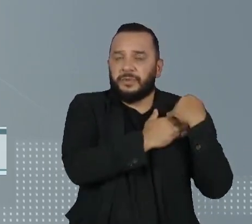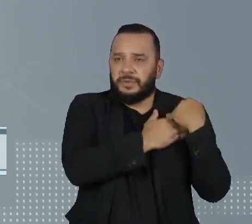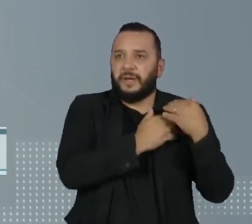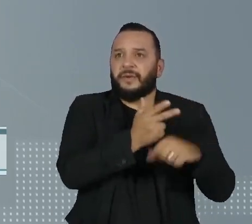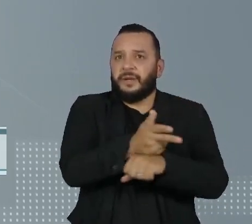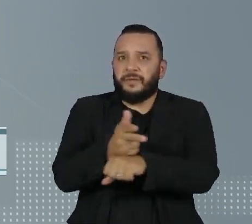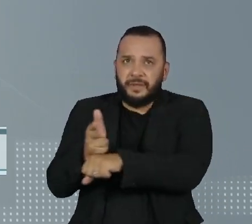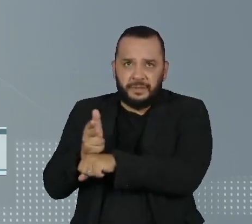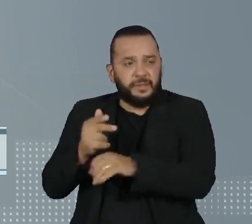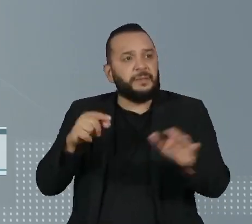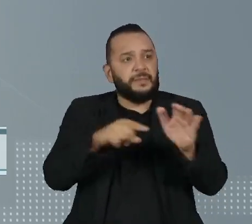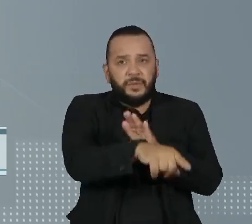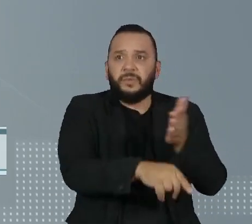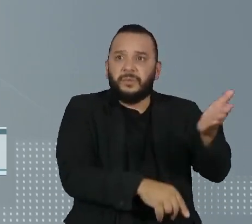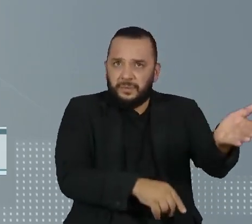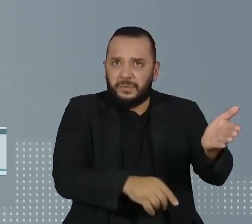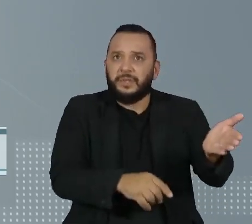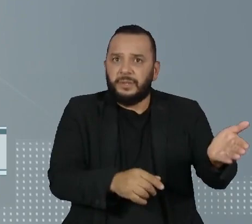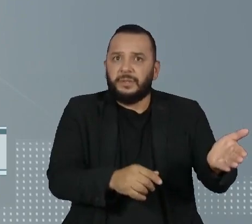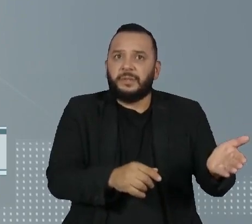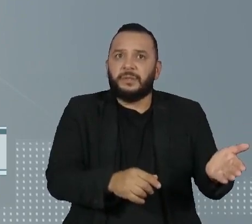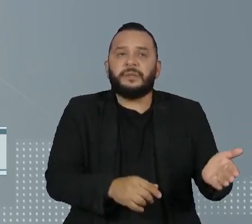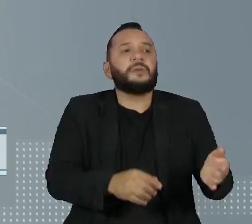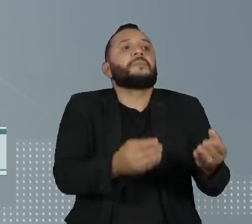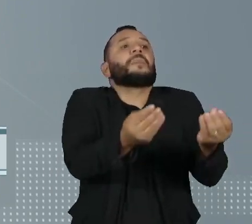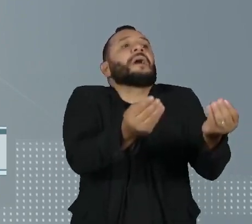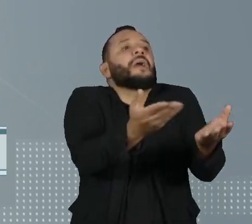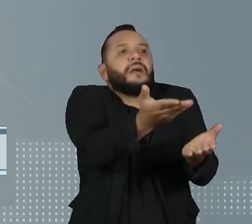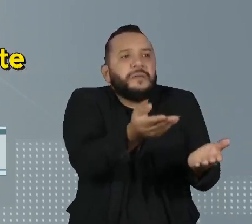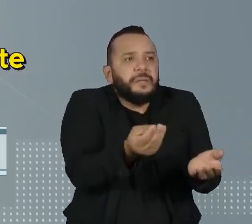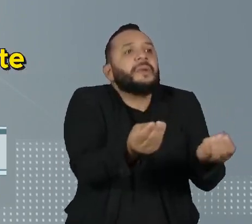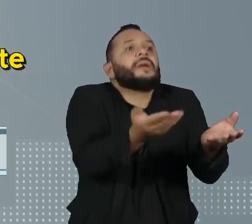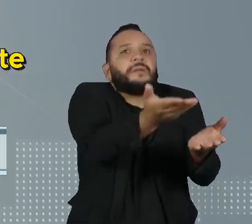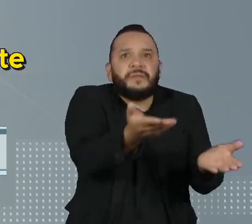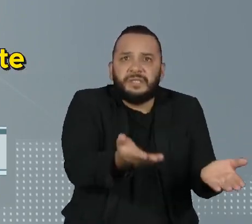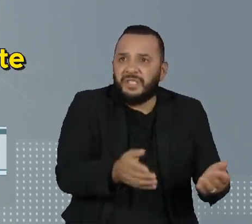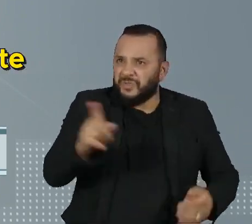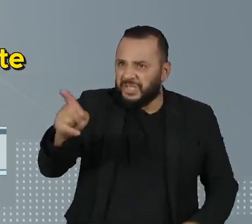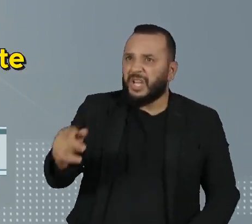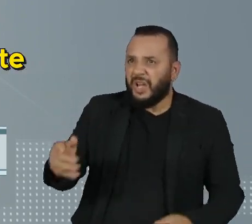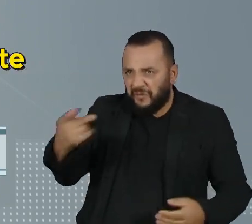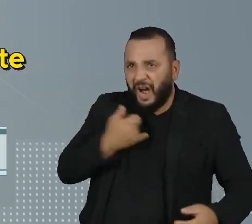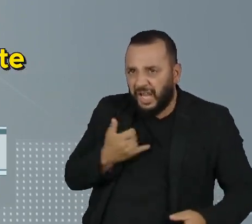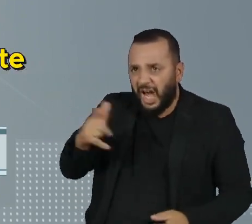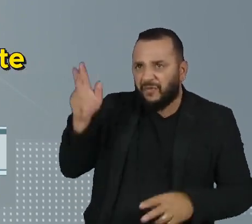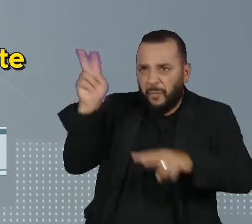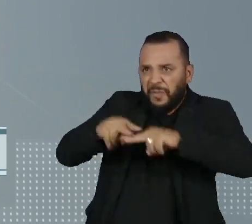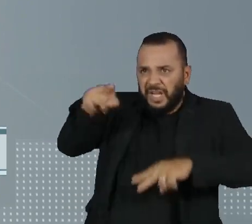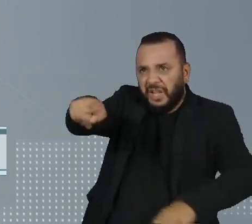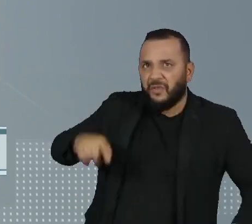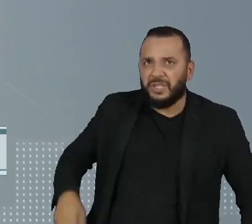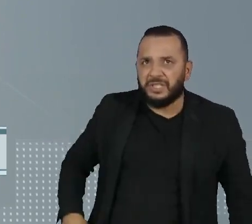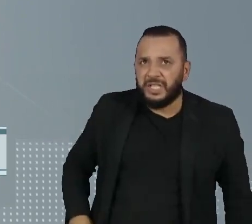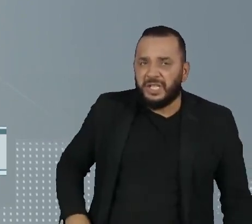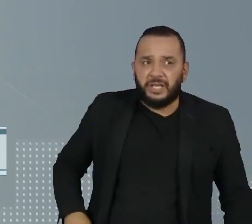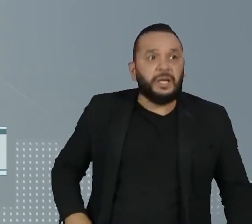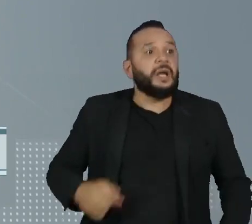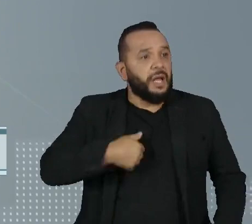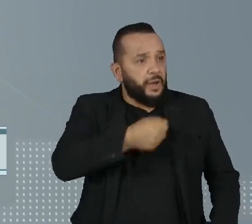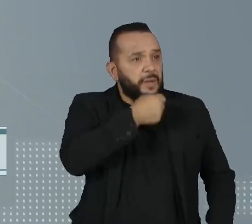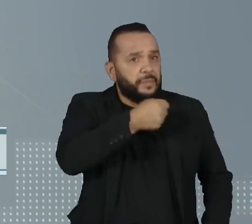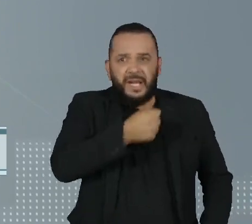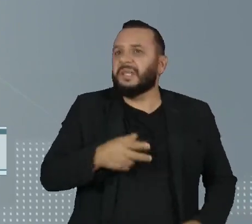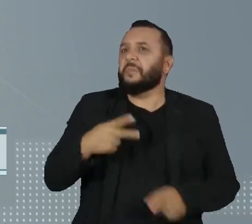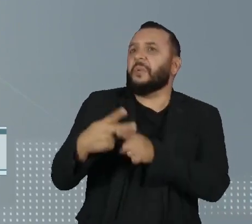questiona a policial que ameaça prendê-lo. Para que vocês servem? Se o senhor falar comigo desse jeito, eu vou te prender, tá vendo? Eu sou da imprensa. Tá,